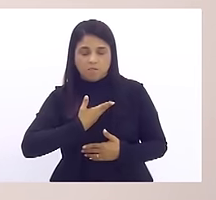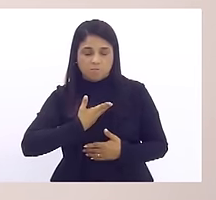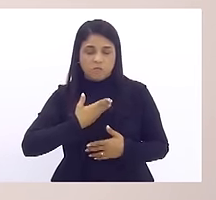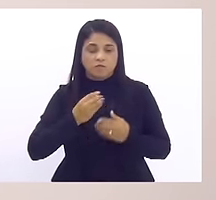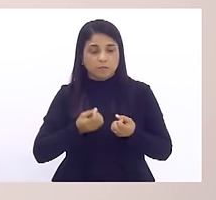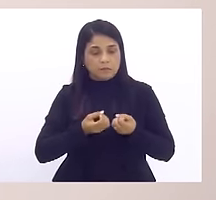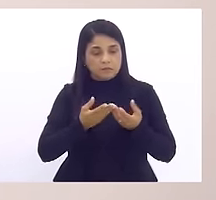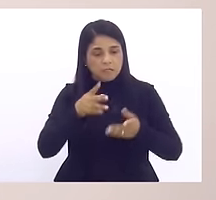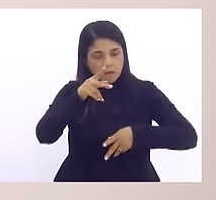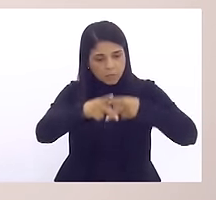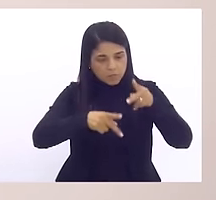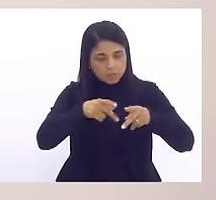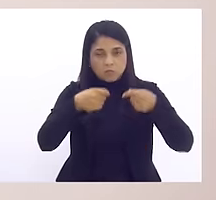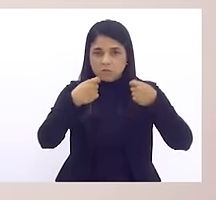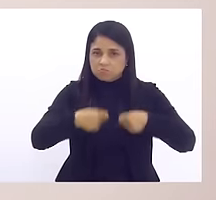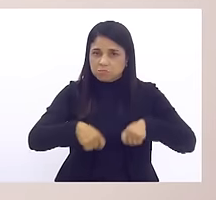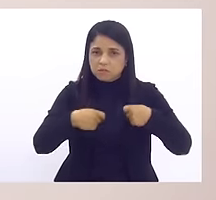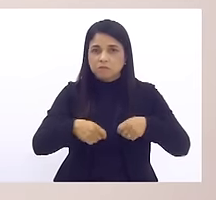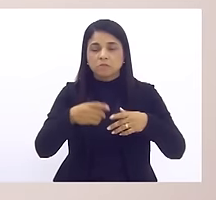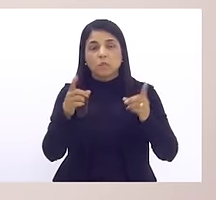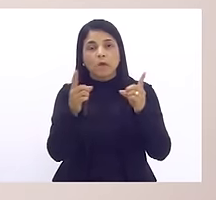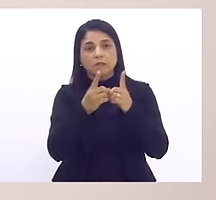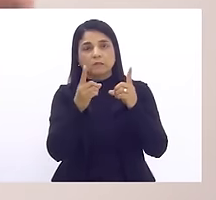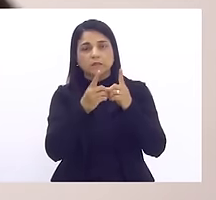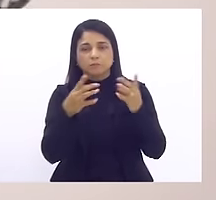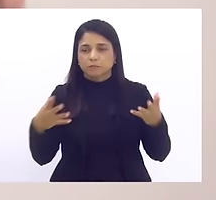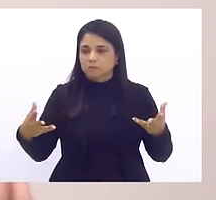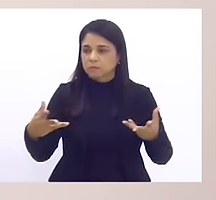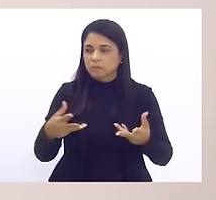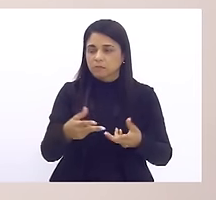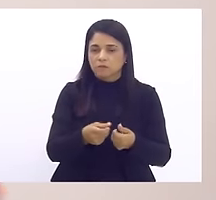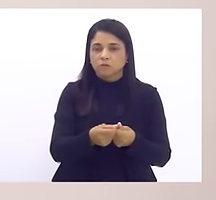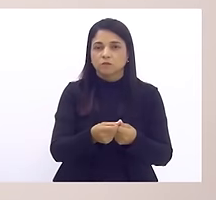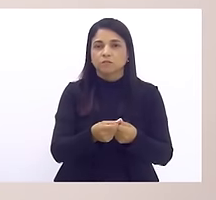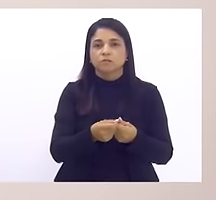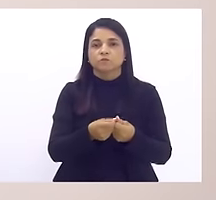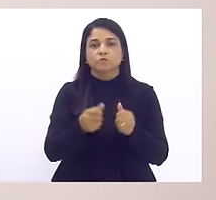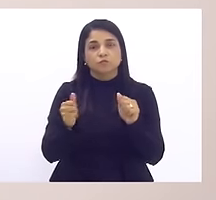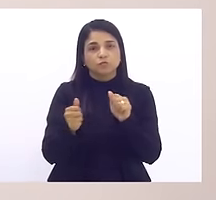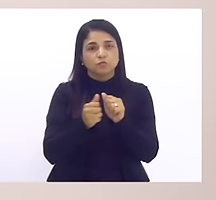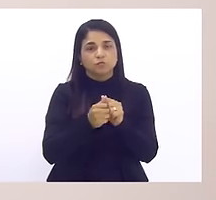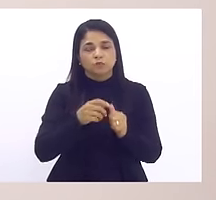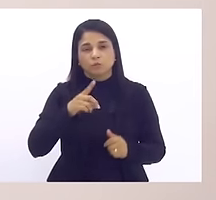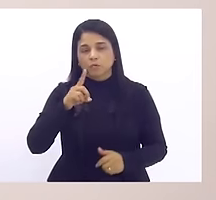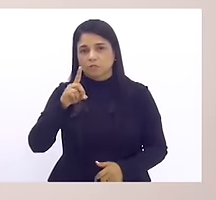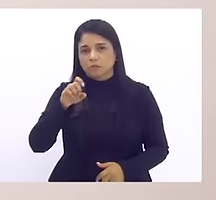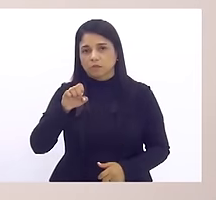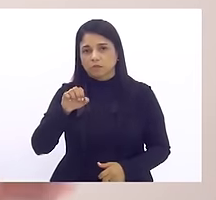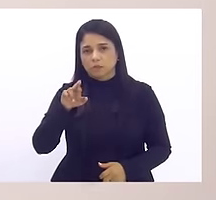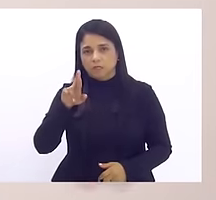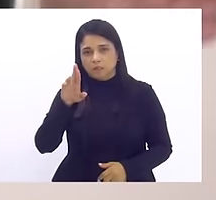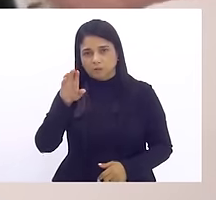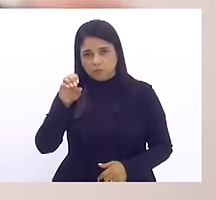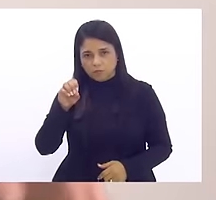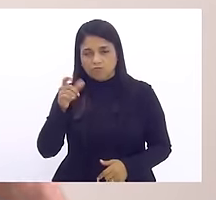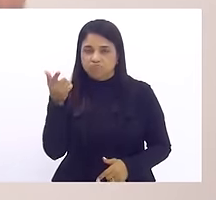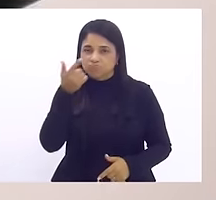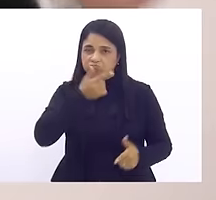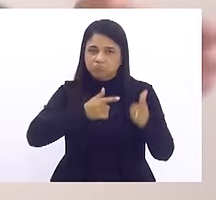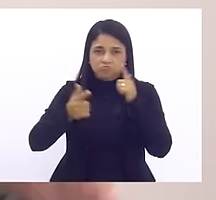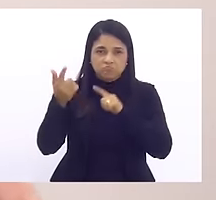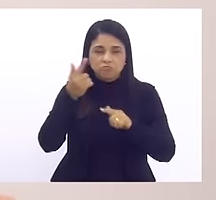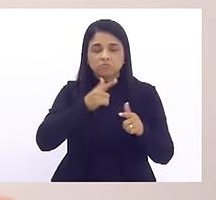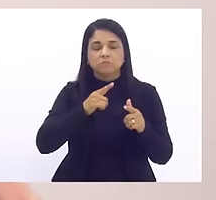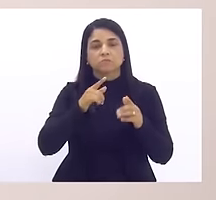que a população merece que o atendimento de excelência eu tenho certeza que o Detran junto ao Detro né a gente vai conseguir fazer isso junto essa condição